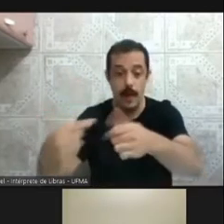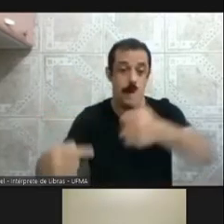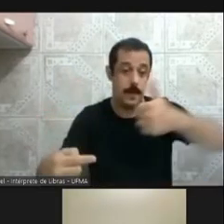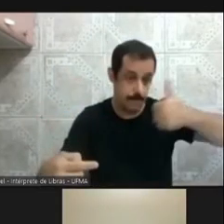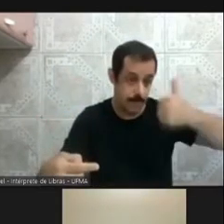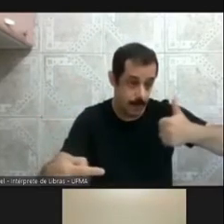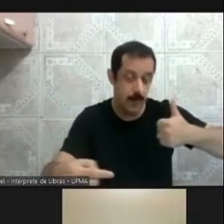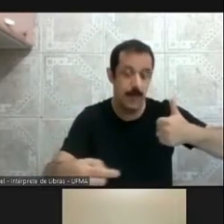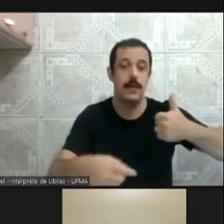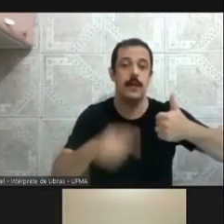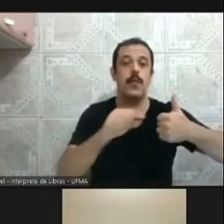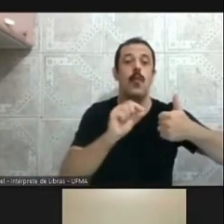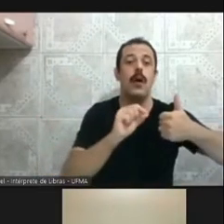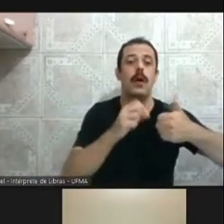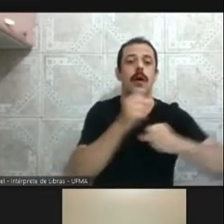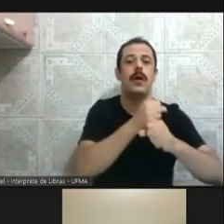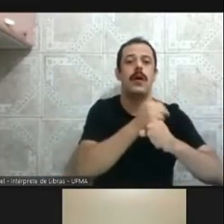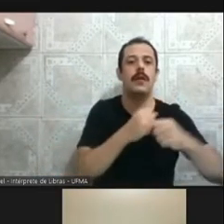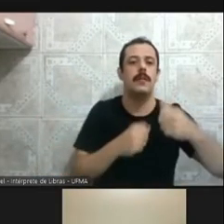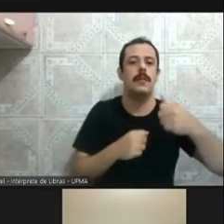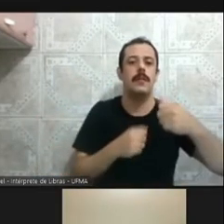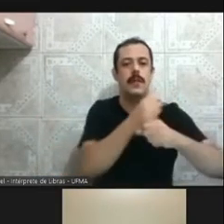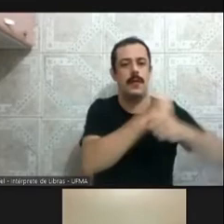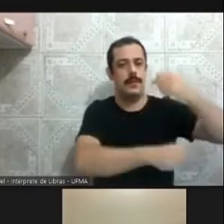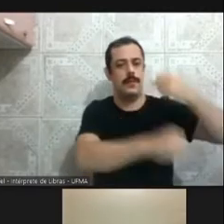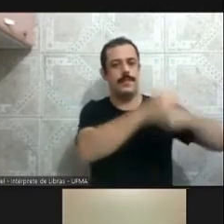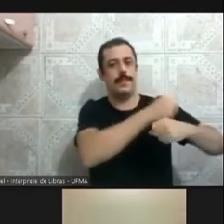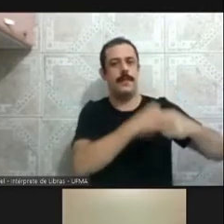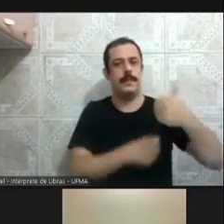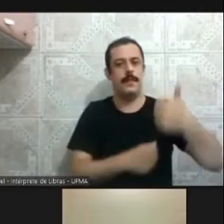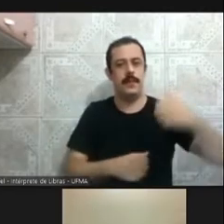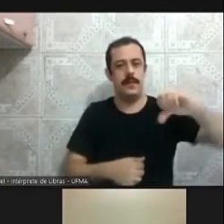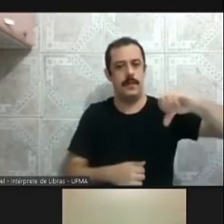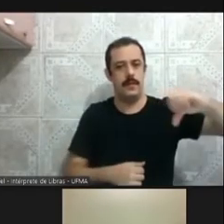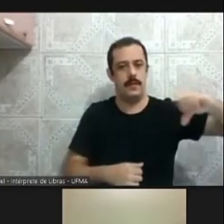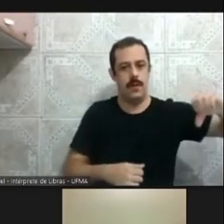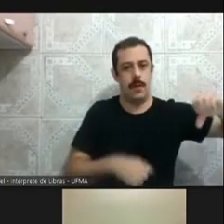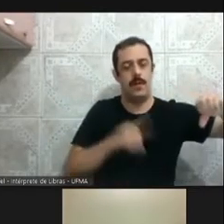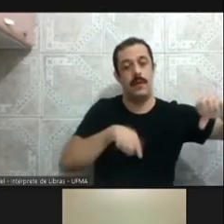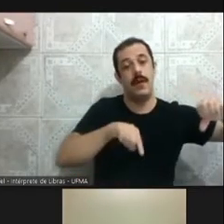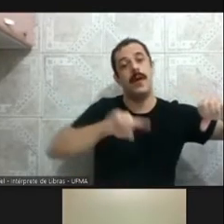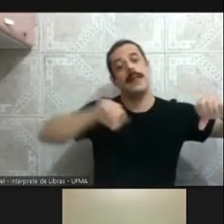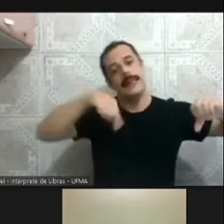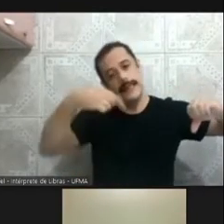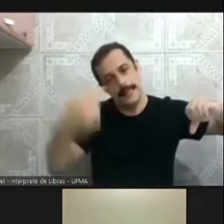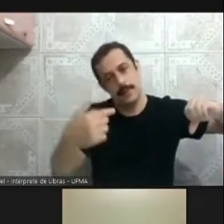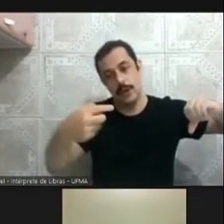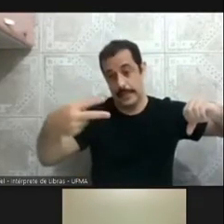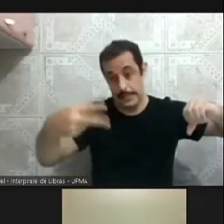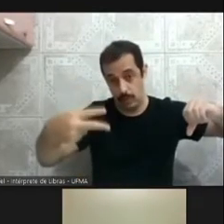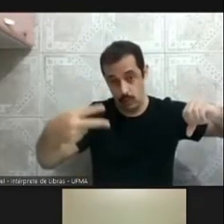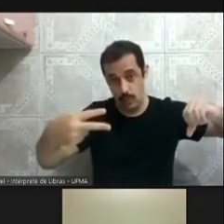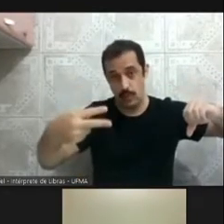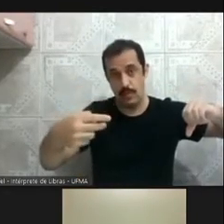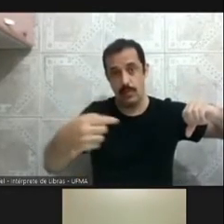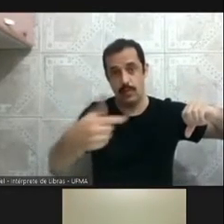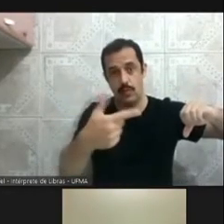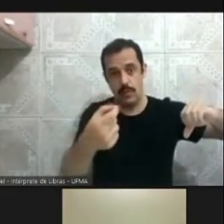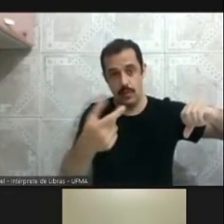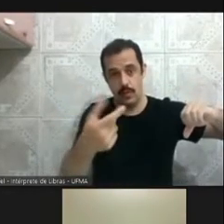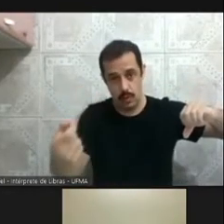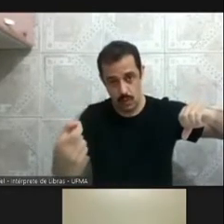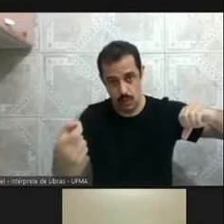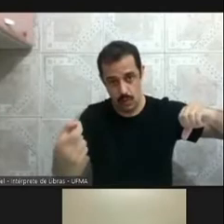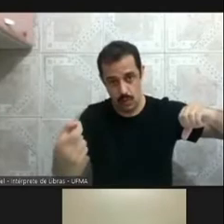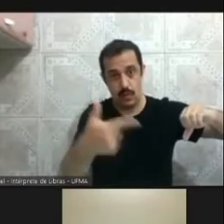não estou enganado, foi em 2002 ou foi 2001, em Salvador. E logo em seguida, a quarta, chamou